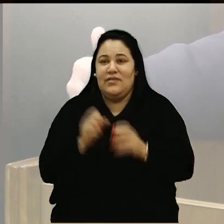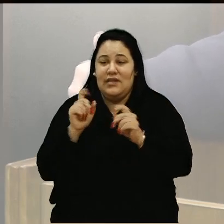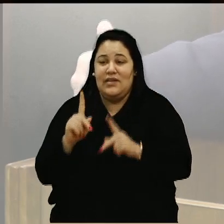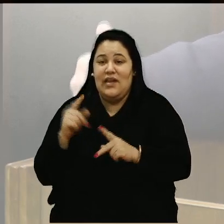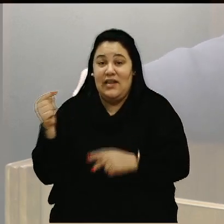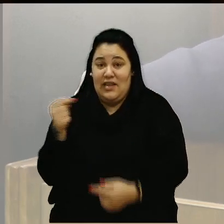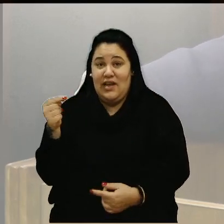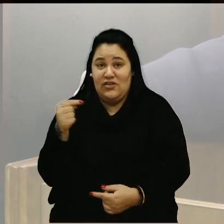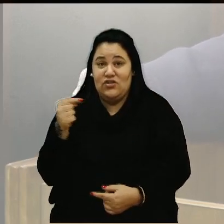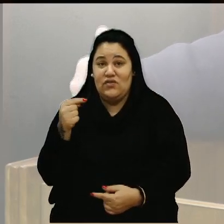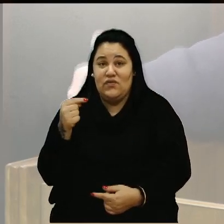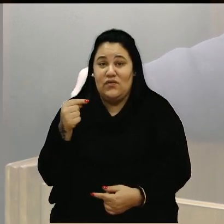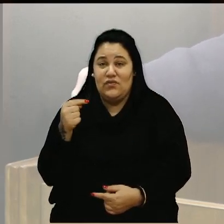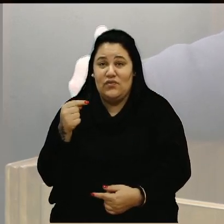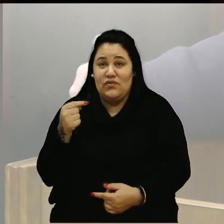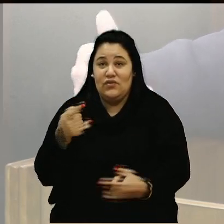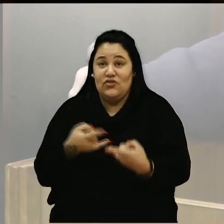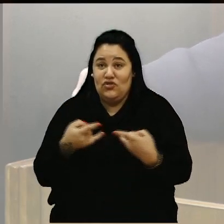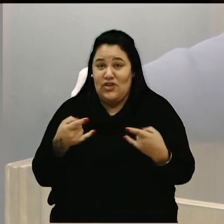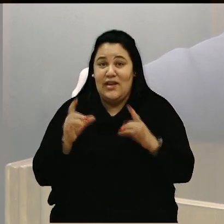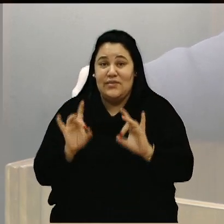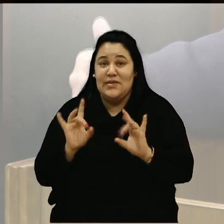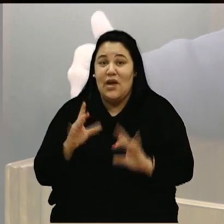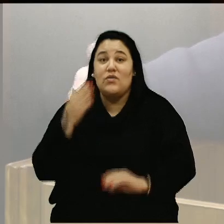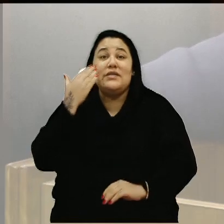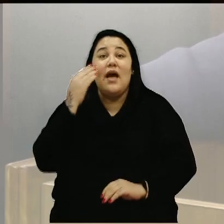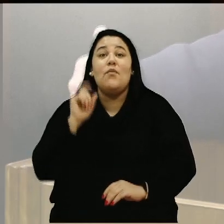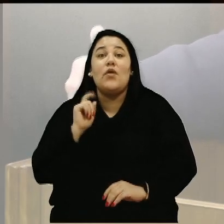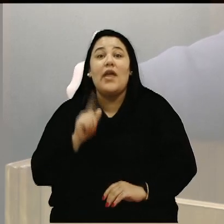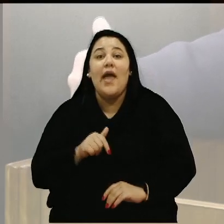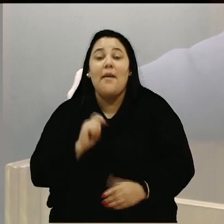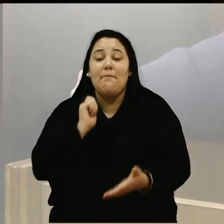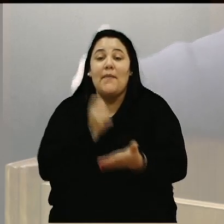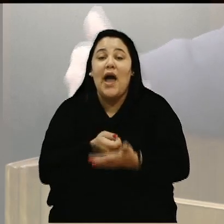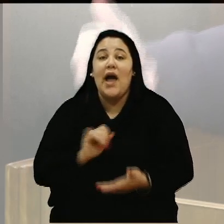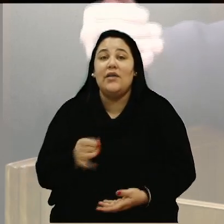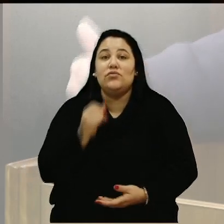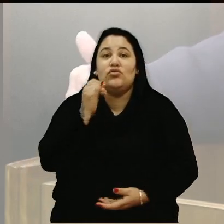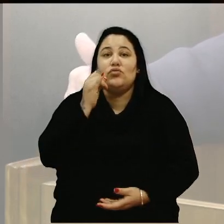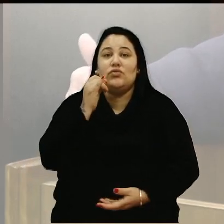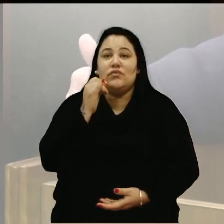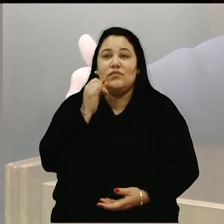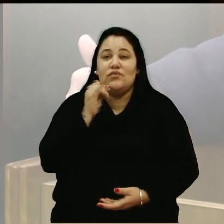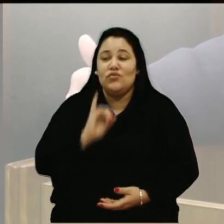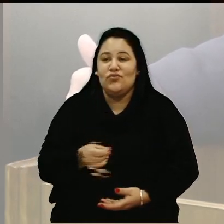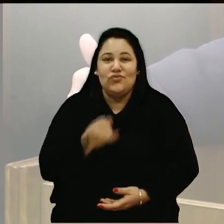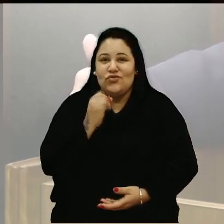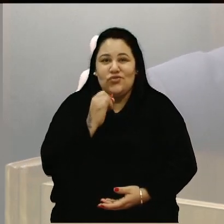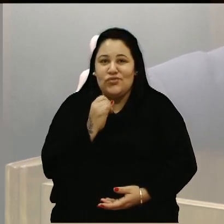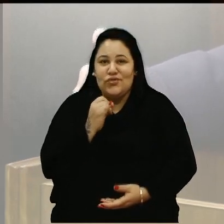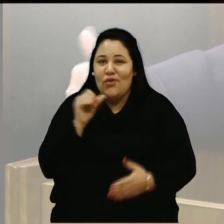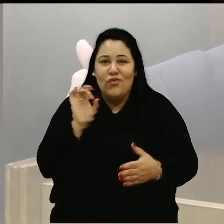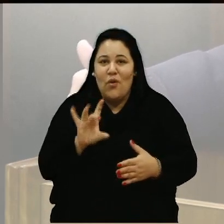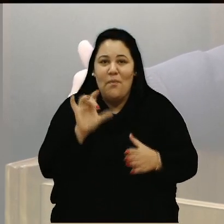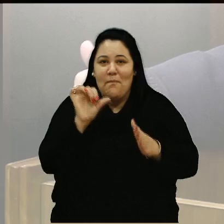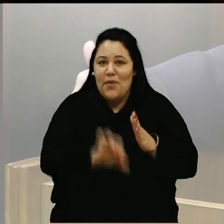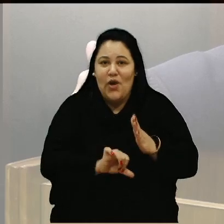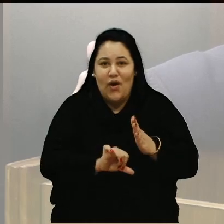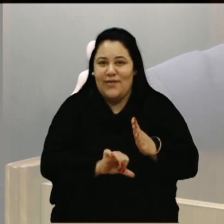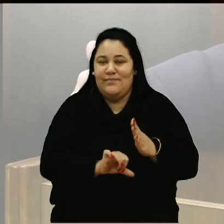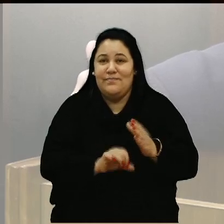negativo no cheque especial sabe o que é pagar juro. O juro não produz, o juro te